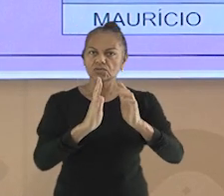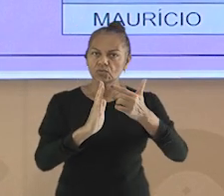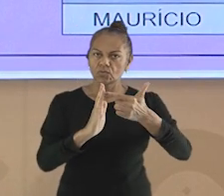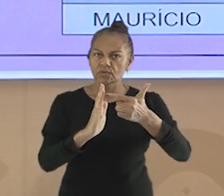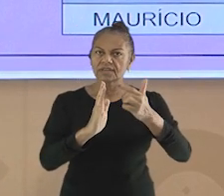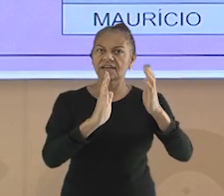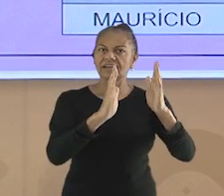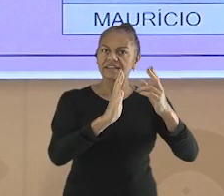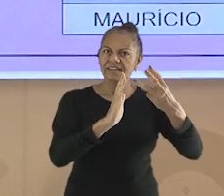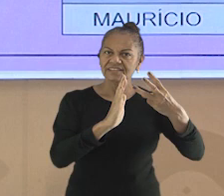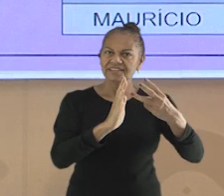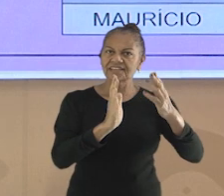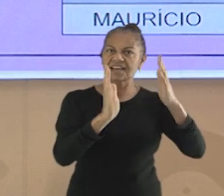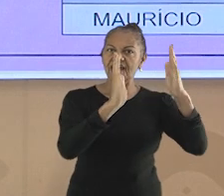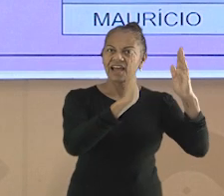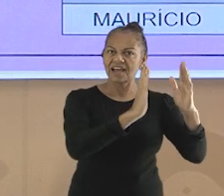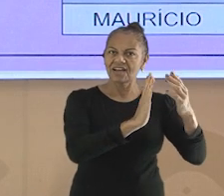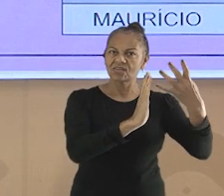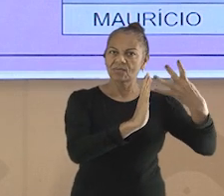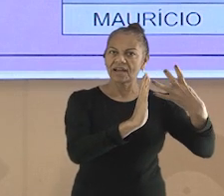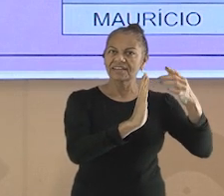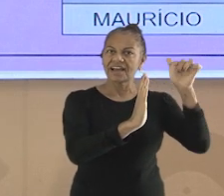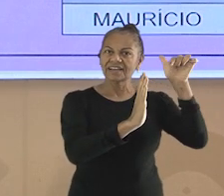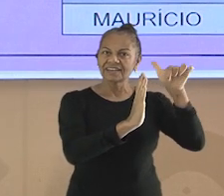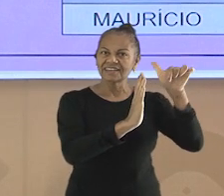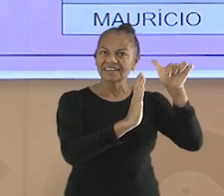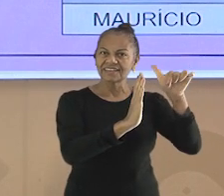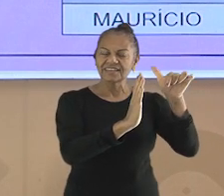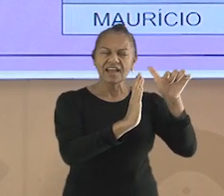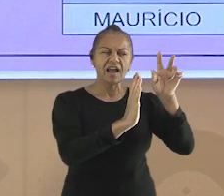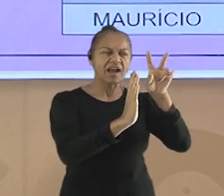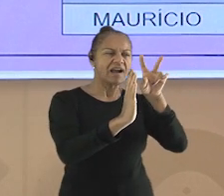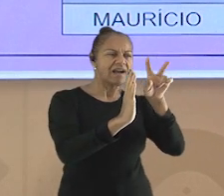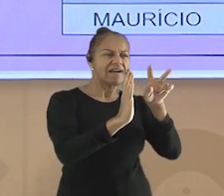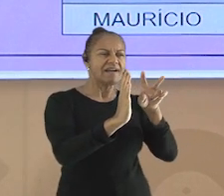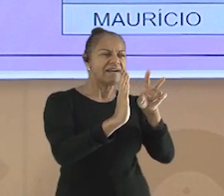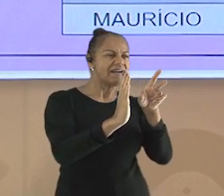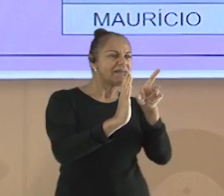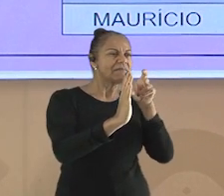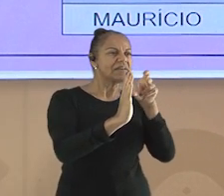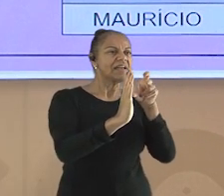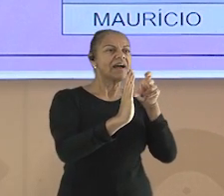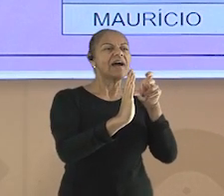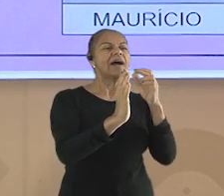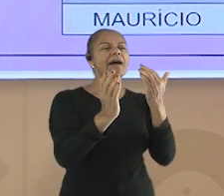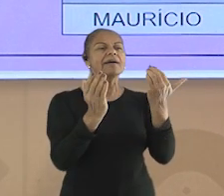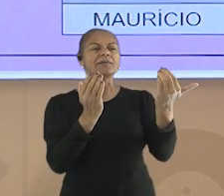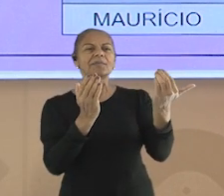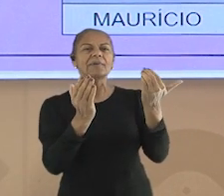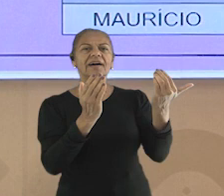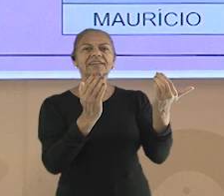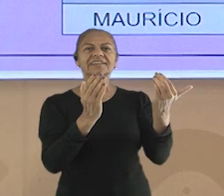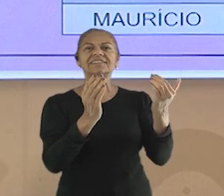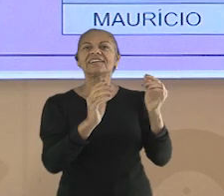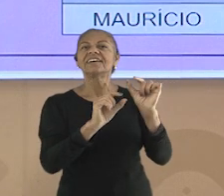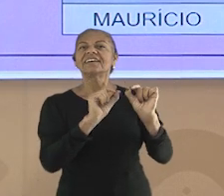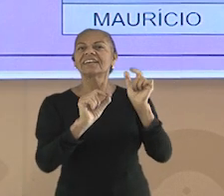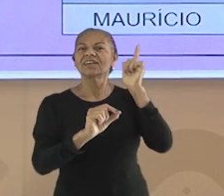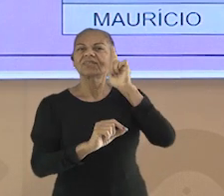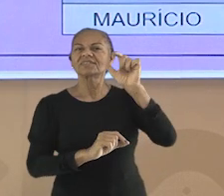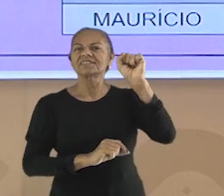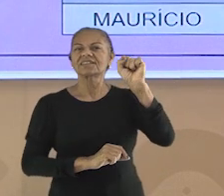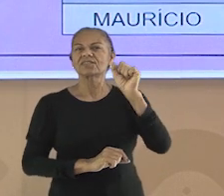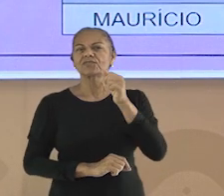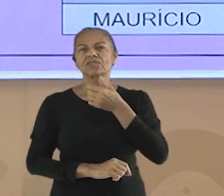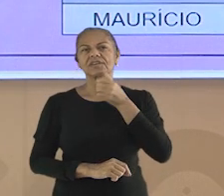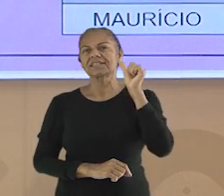última coluna da tabela. E comparando, nós vamos descobrir que quem ganhou o jogo foi Ana,